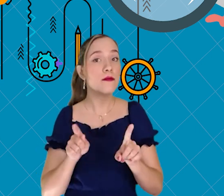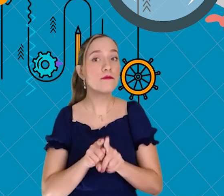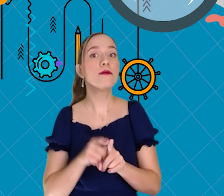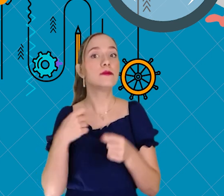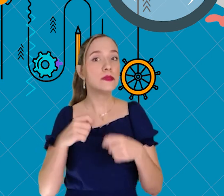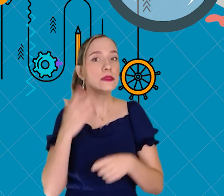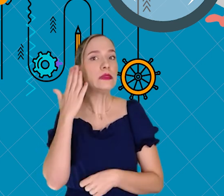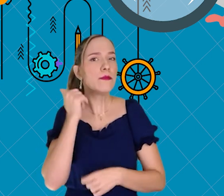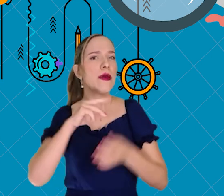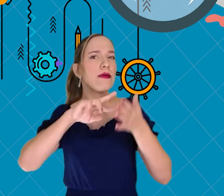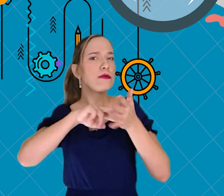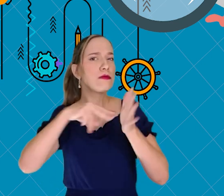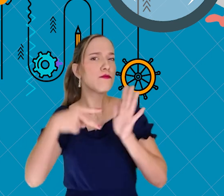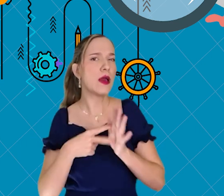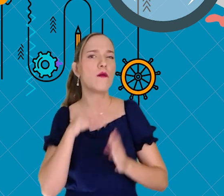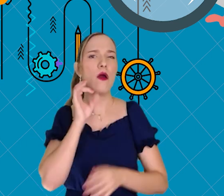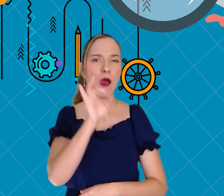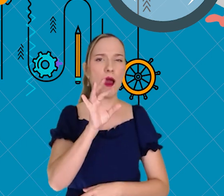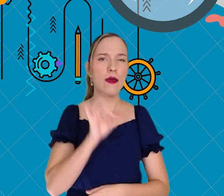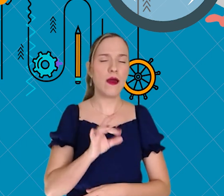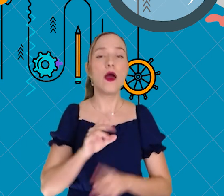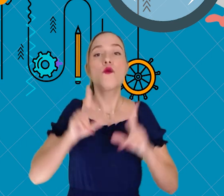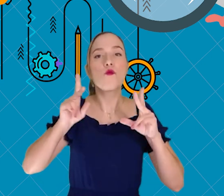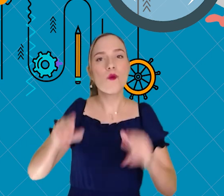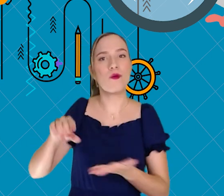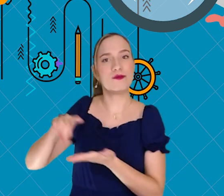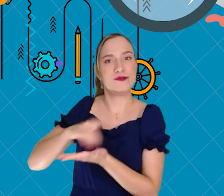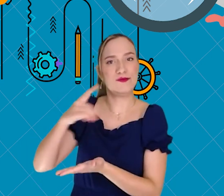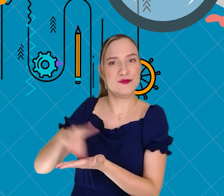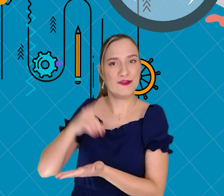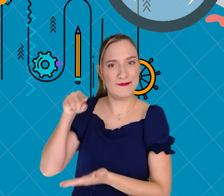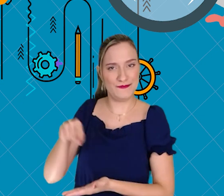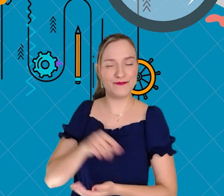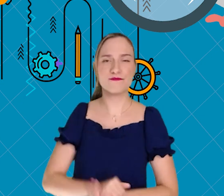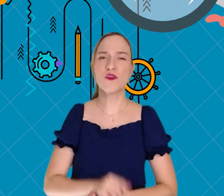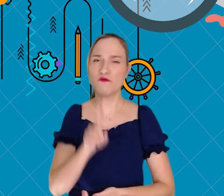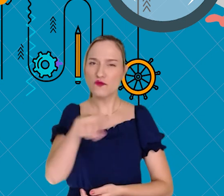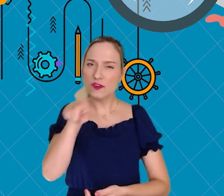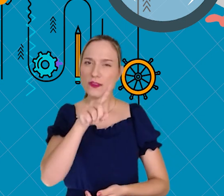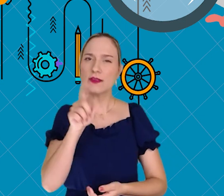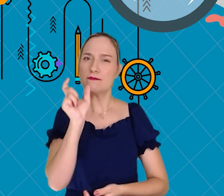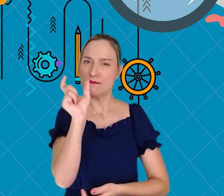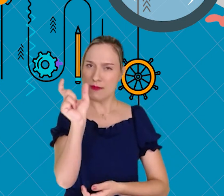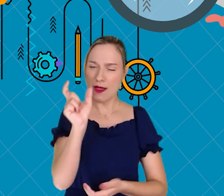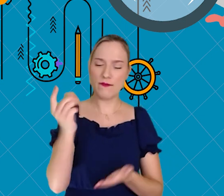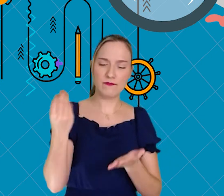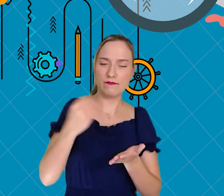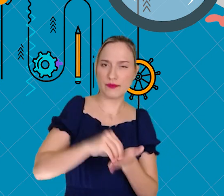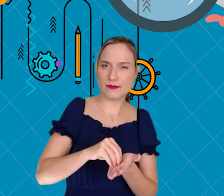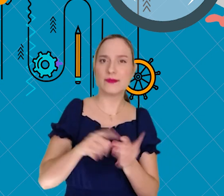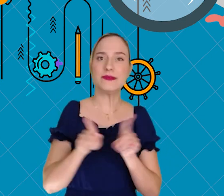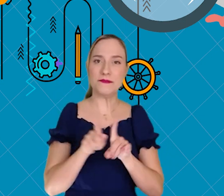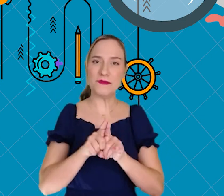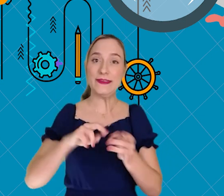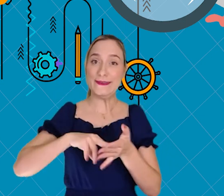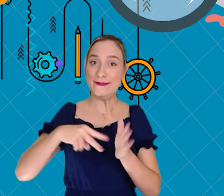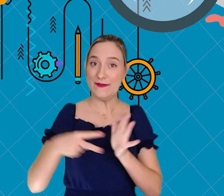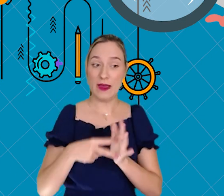seus significados, como as que encontramos em dicionários. Anote o verbete e o